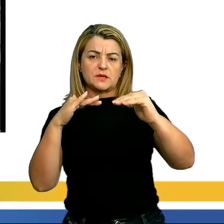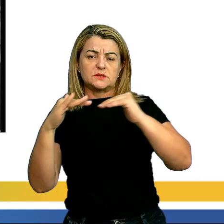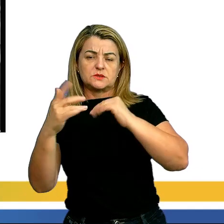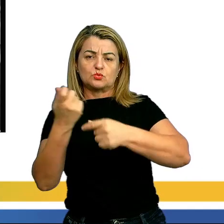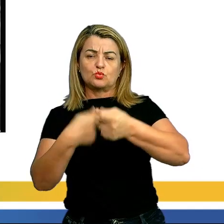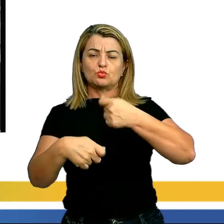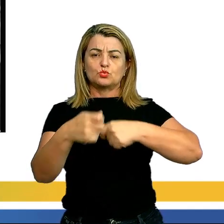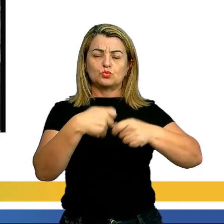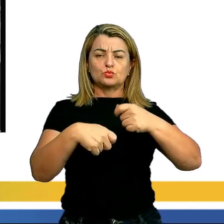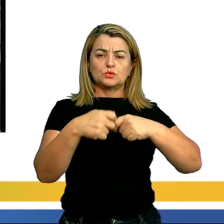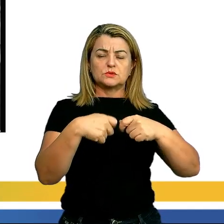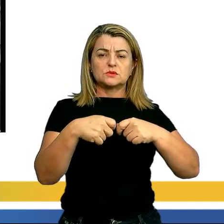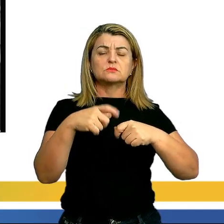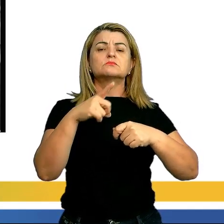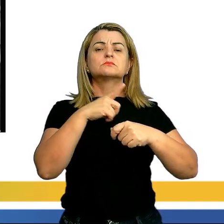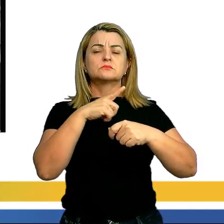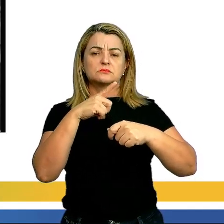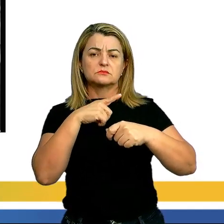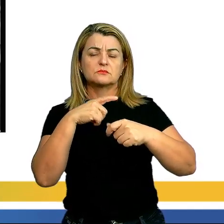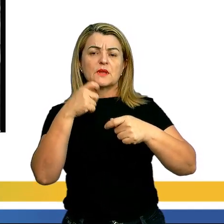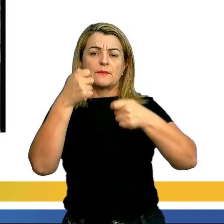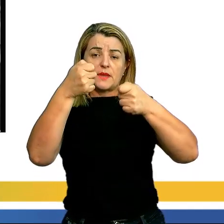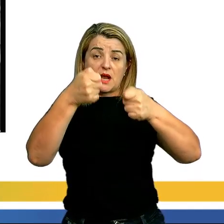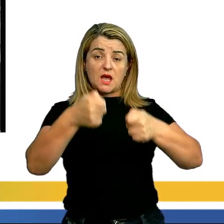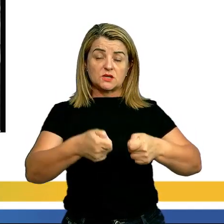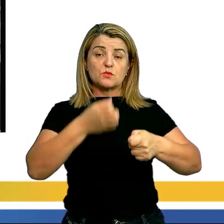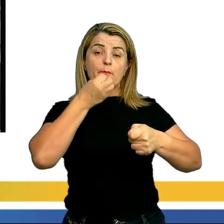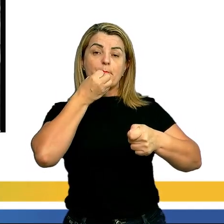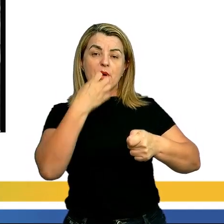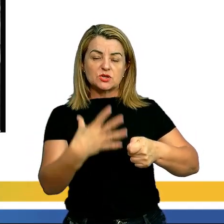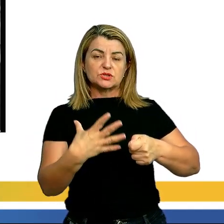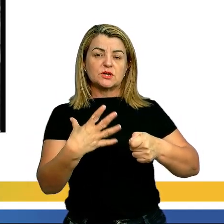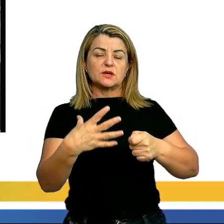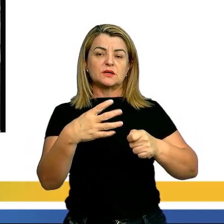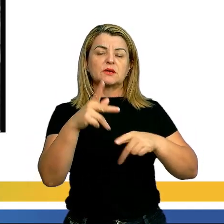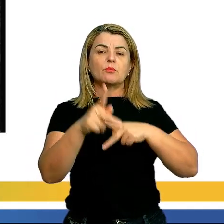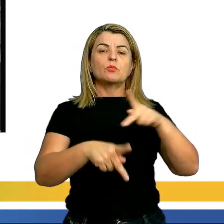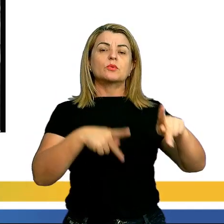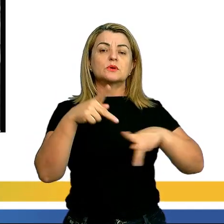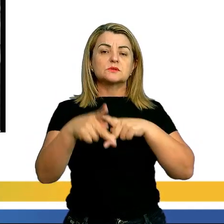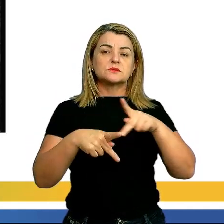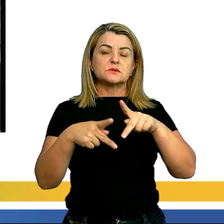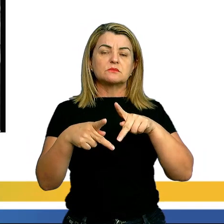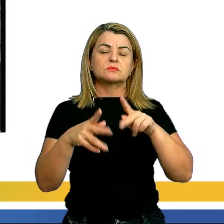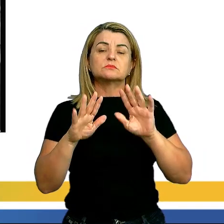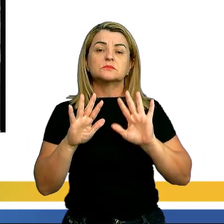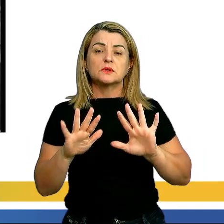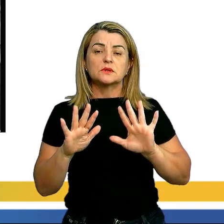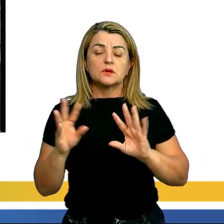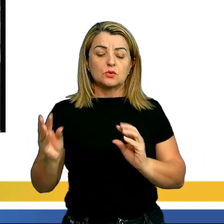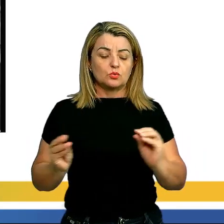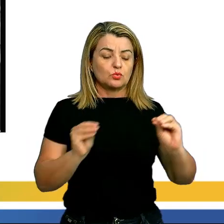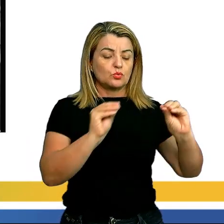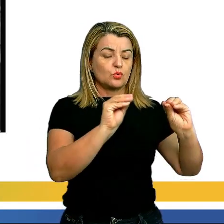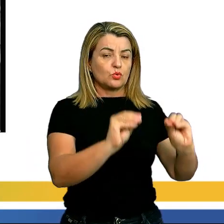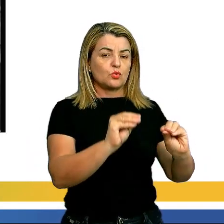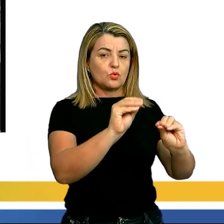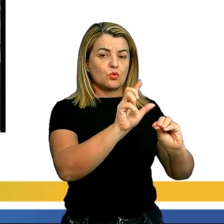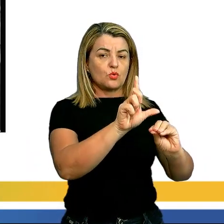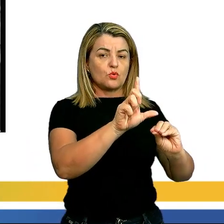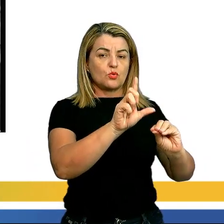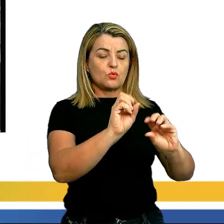do Estado ela existiria para garantir o bem-estar da população. Então, basicamente, ele colocou o liberalismo